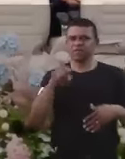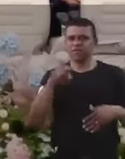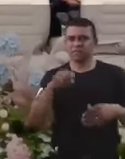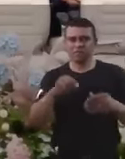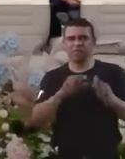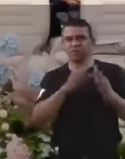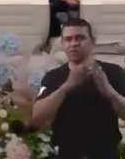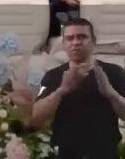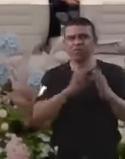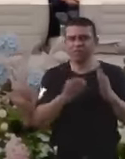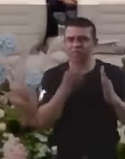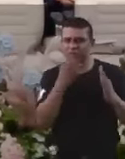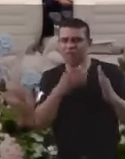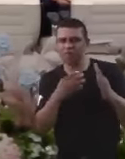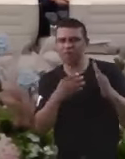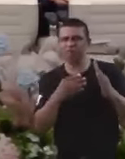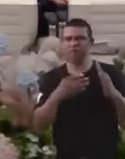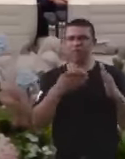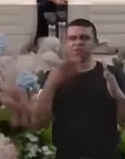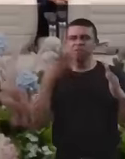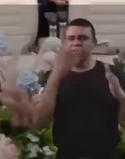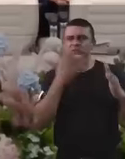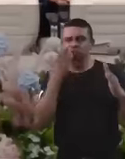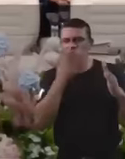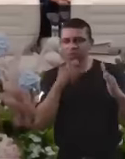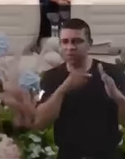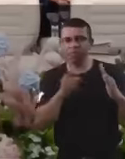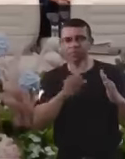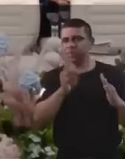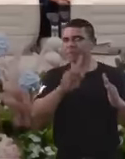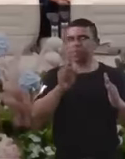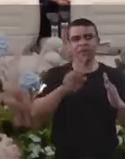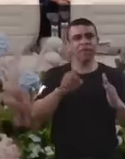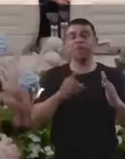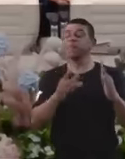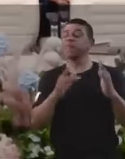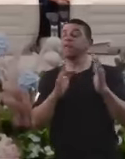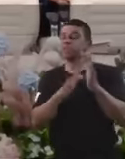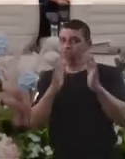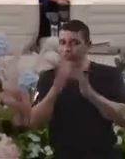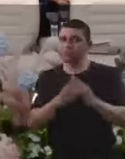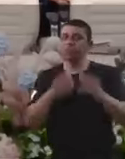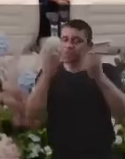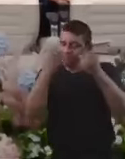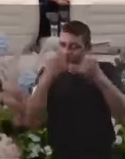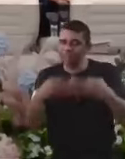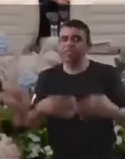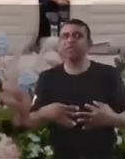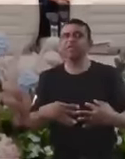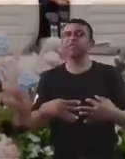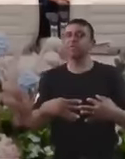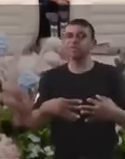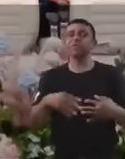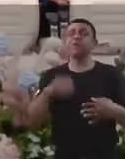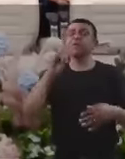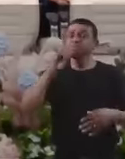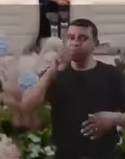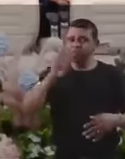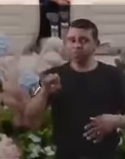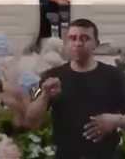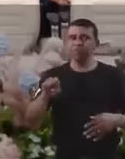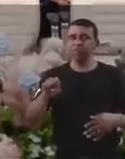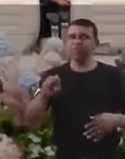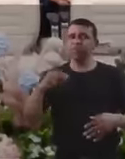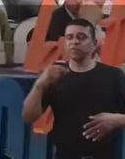está falando sobre medo de um e medo de outro. Ele está dizendo, se é para ter medo, não tema só quem toca